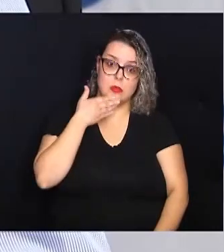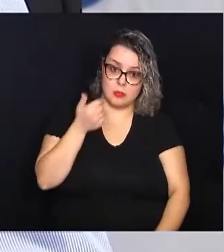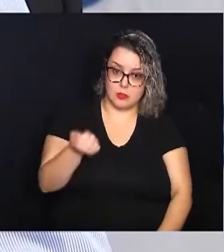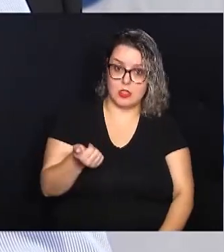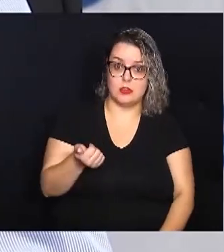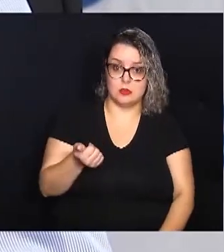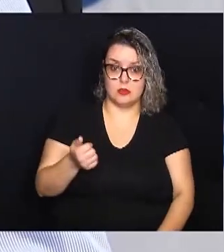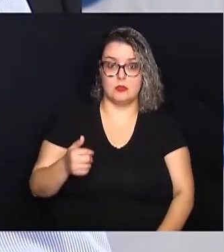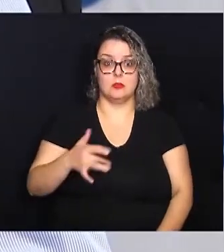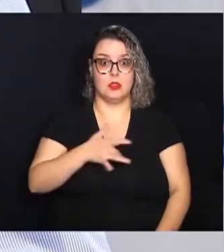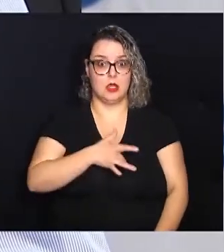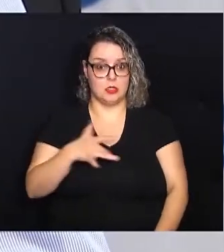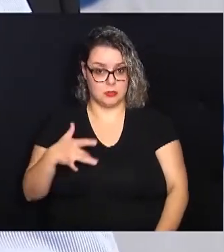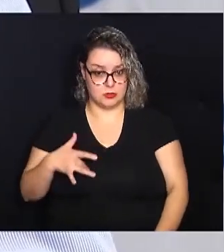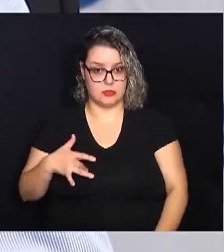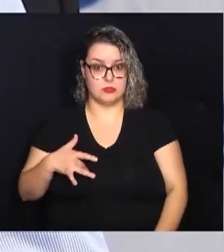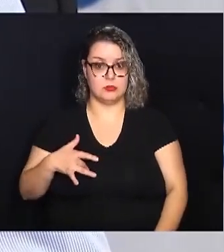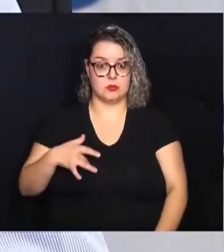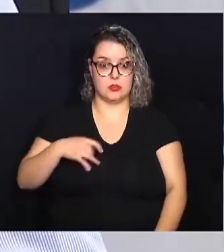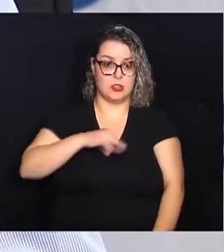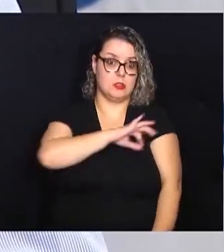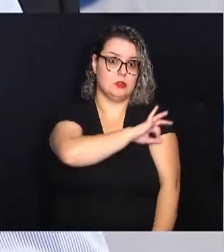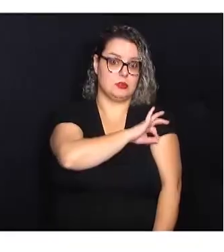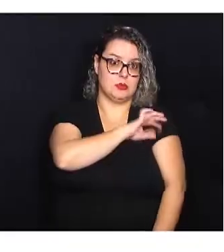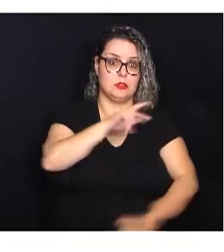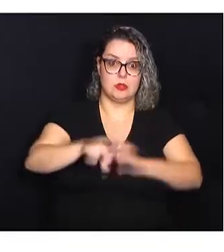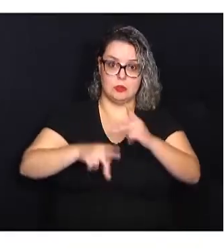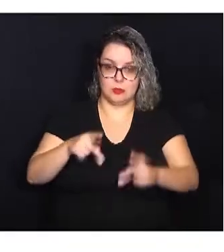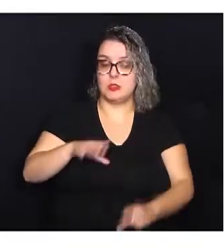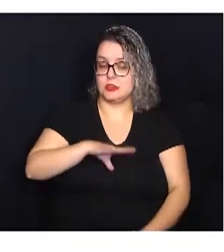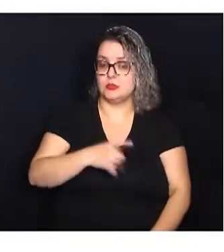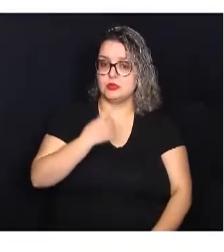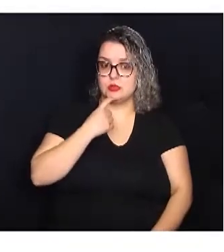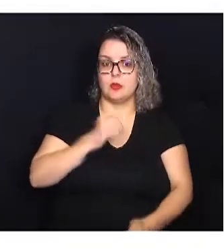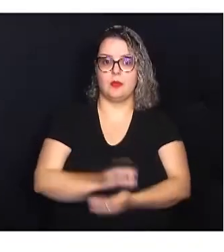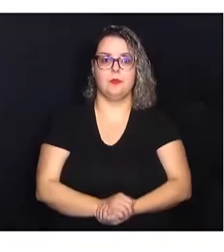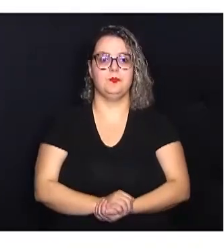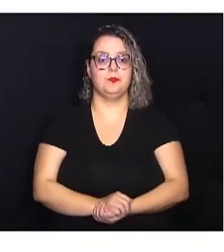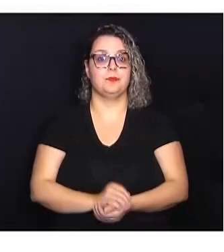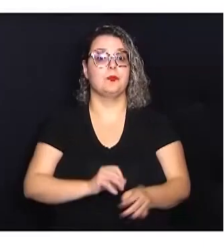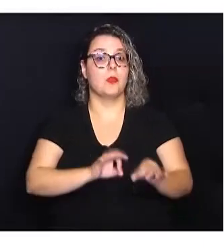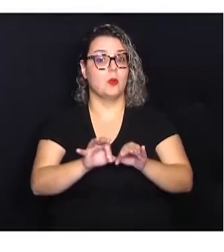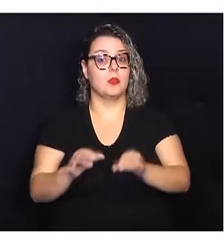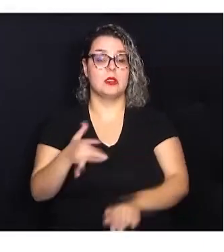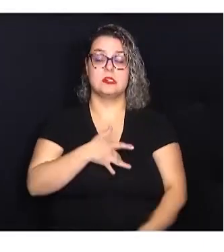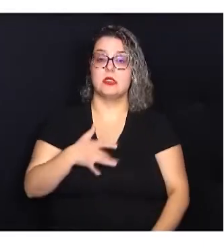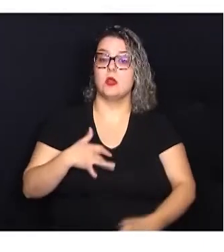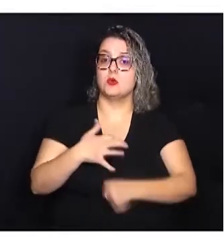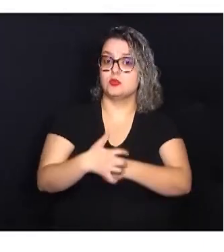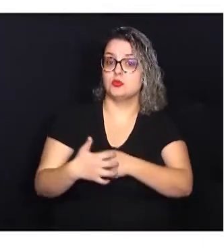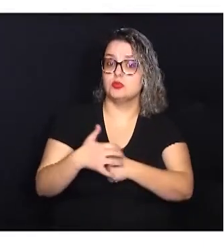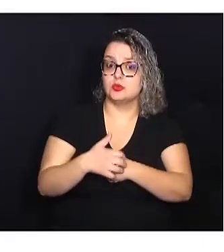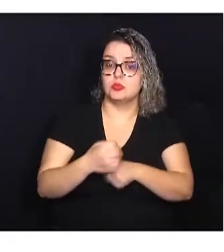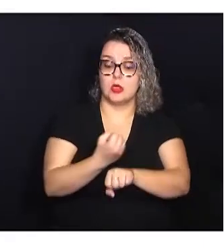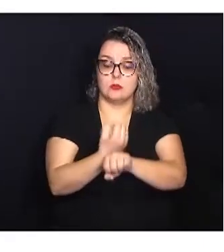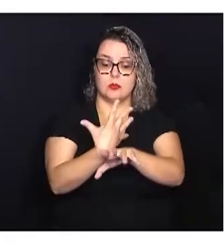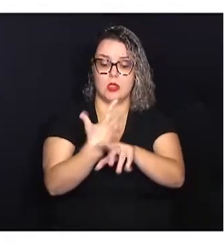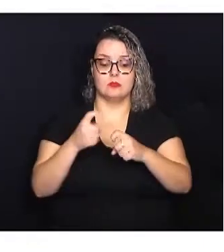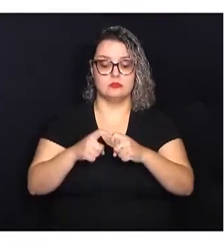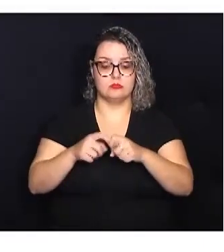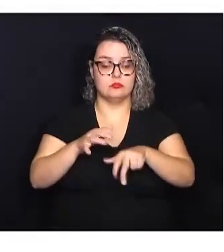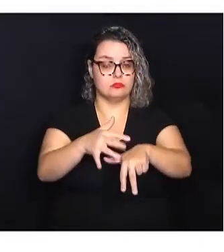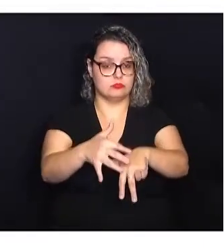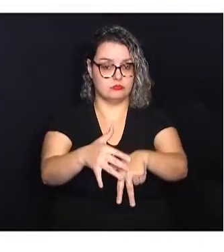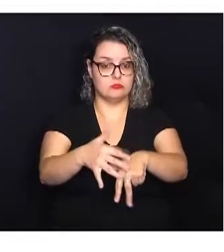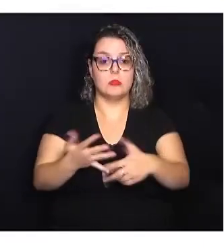a saúde da prefeitura e da população de Campinas. O projeto Saúde Digital, serviço de teleatendimento a pacientes